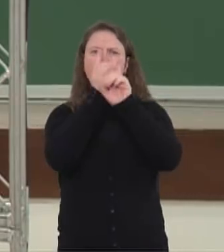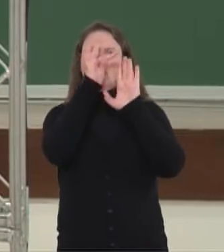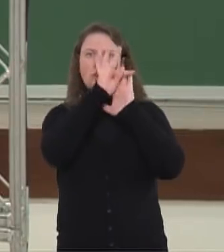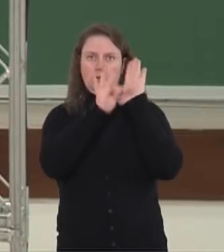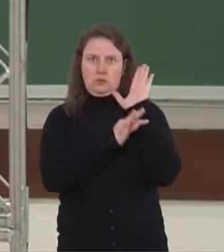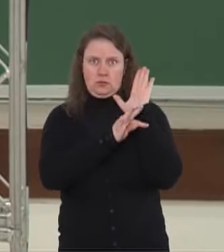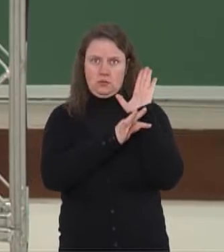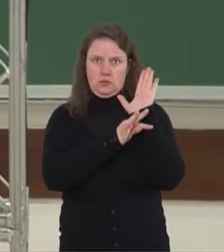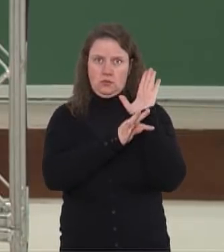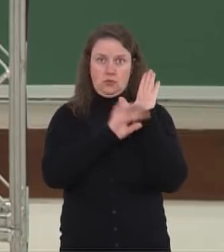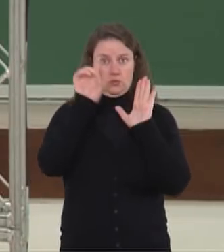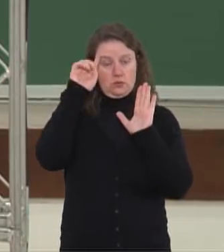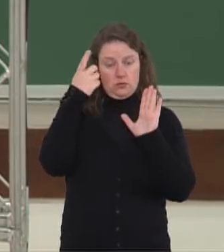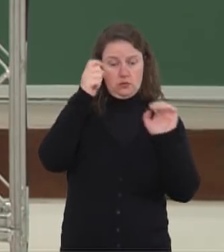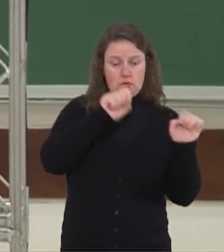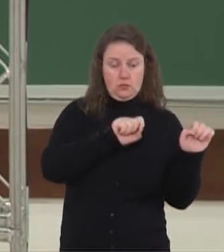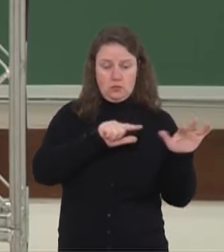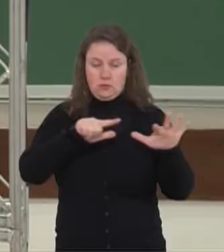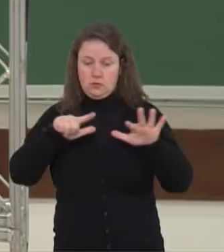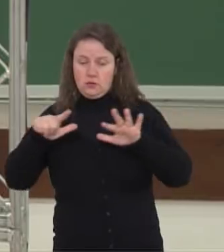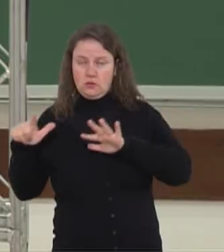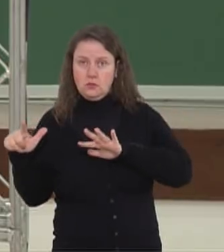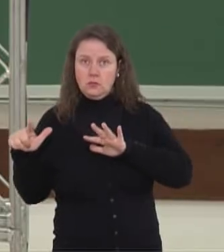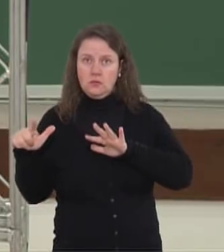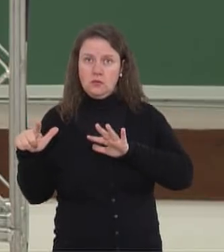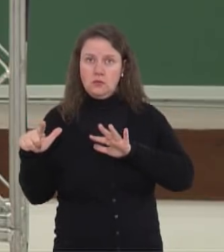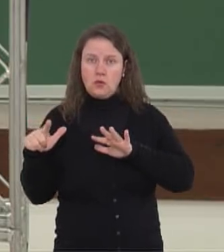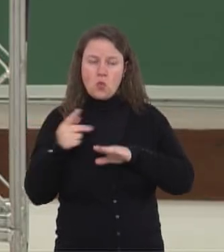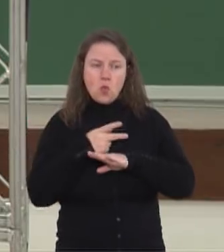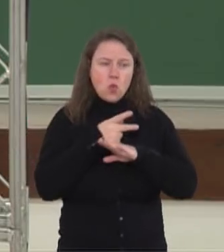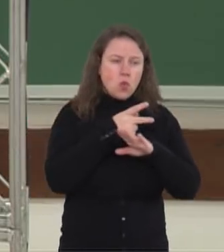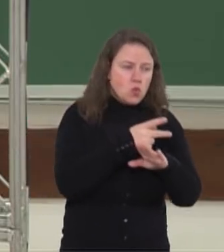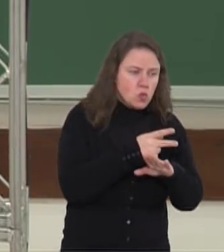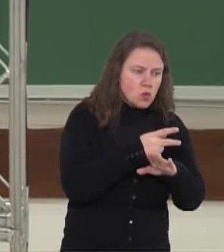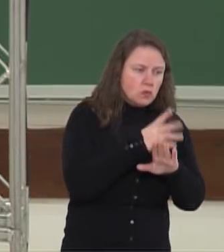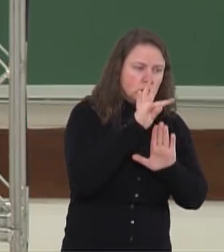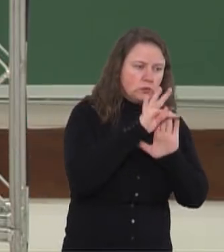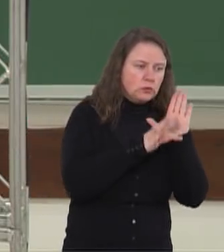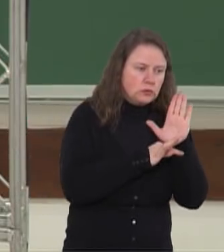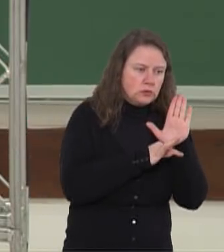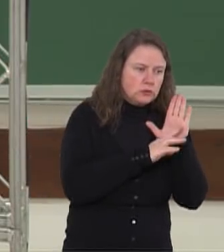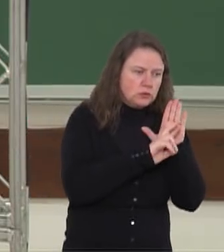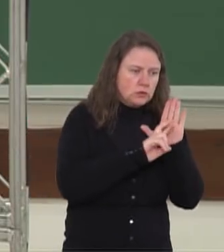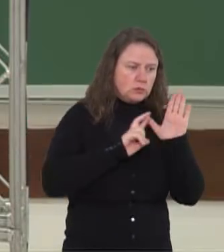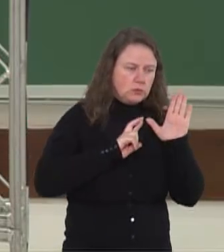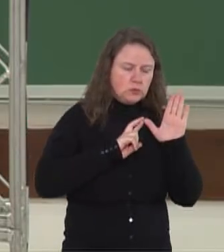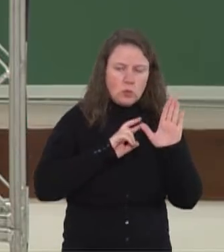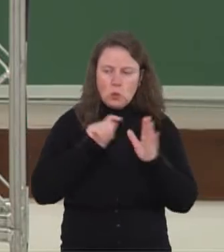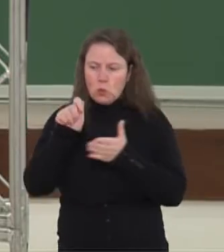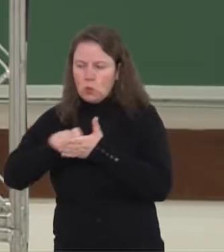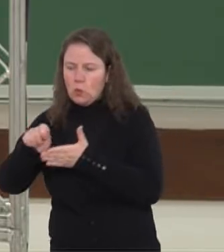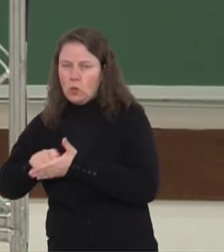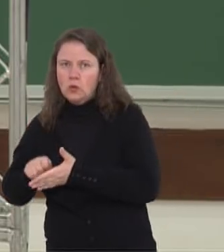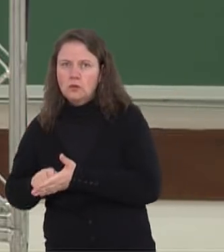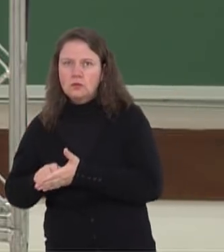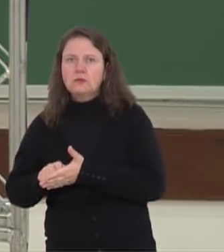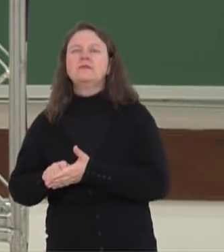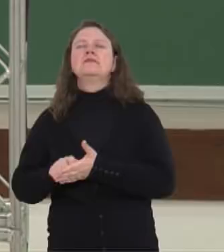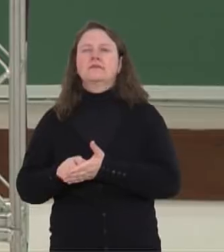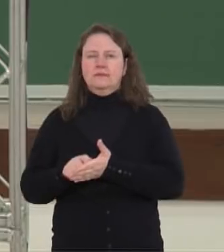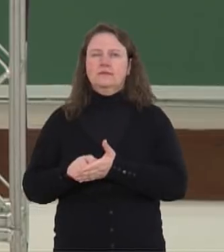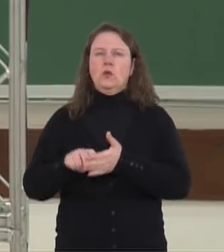da semana lá da perguntinha e corria lá no texto, buscava o dia da semana e